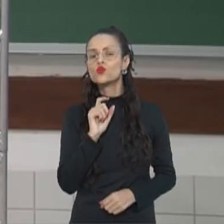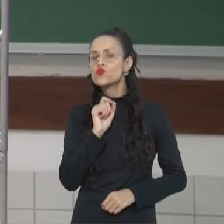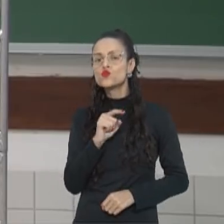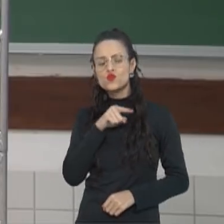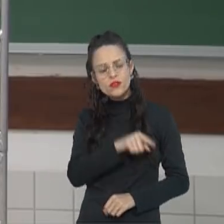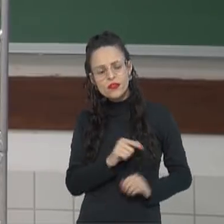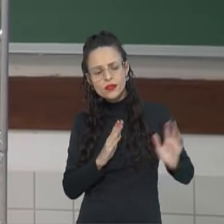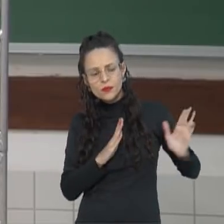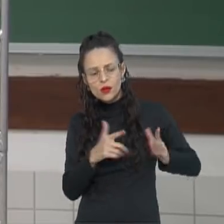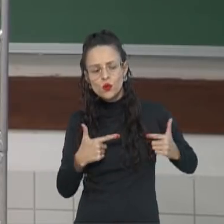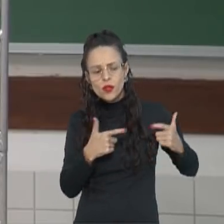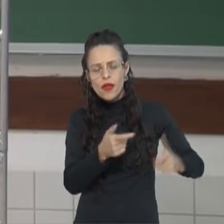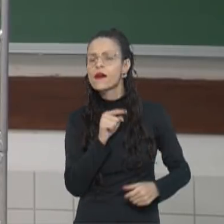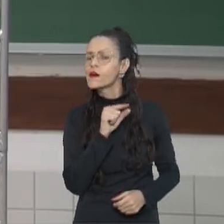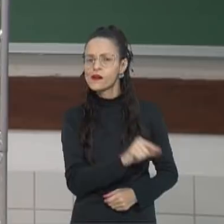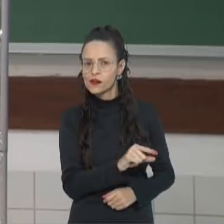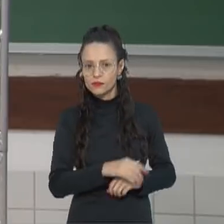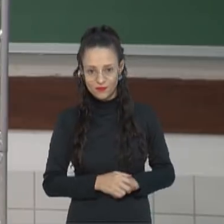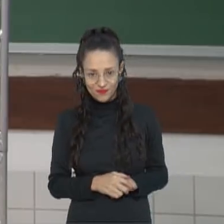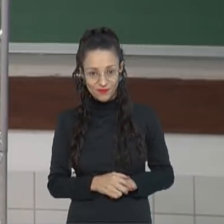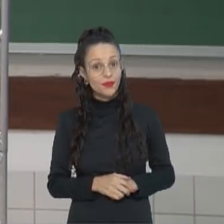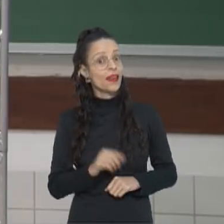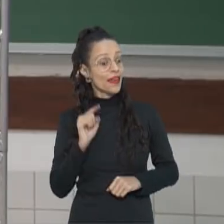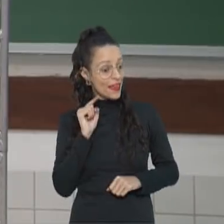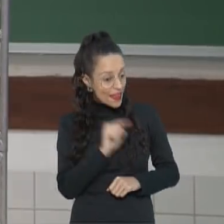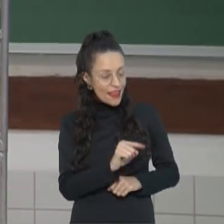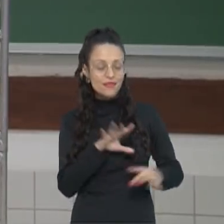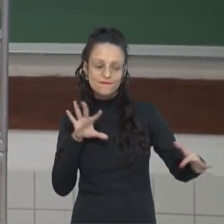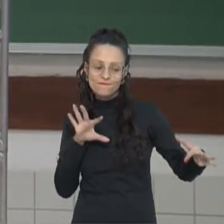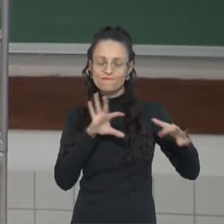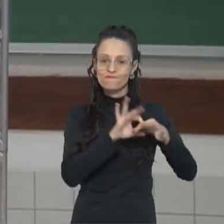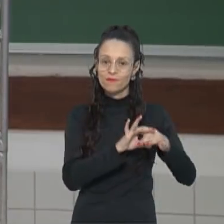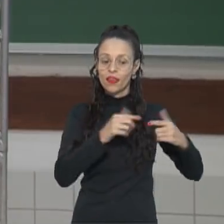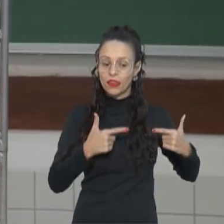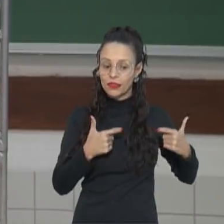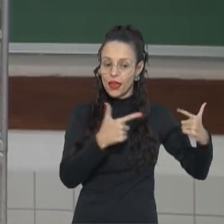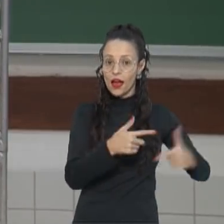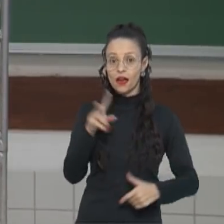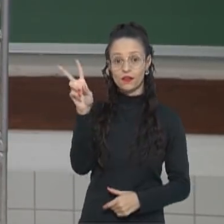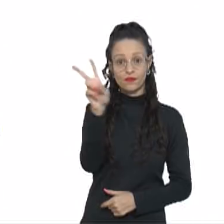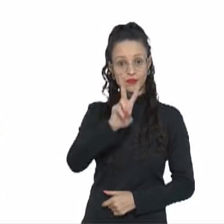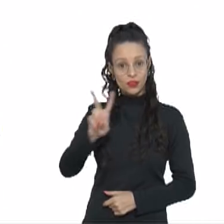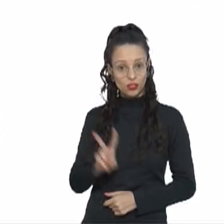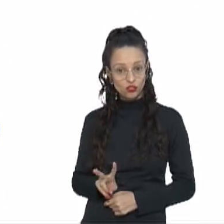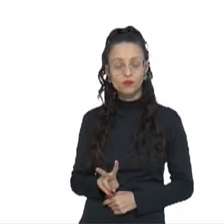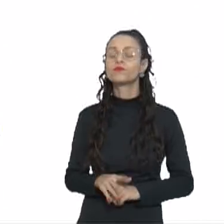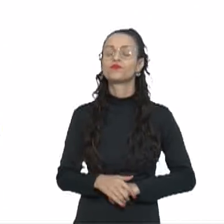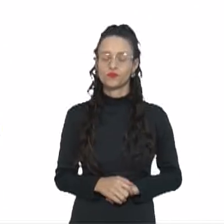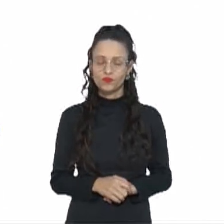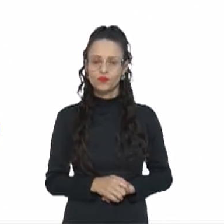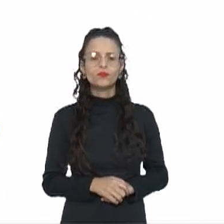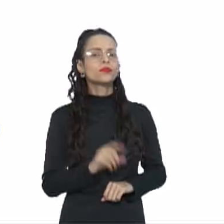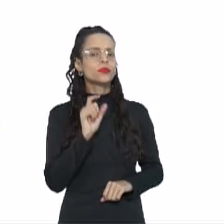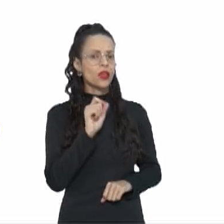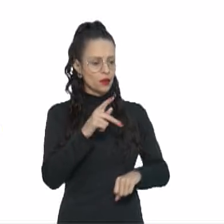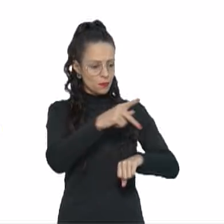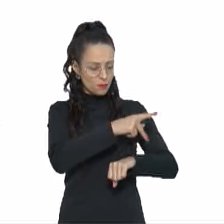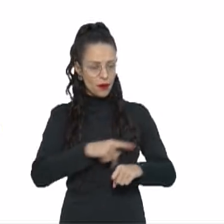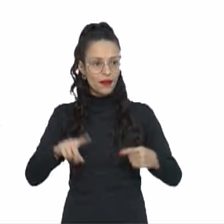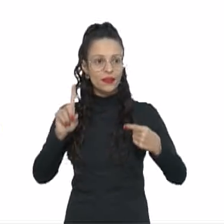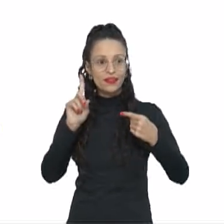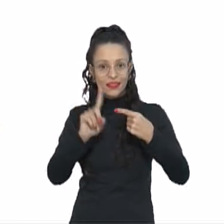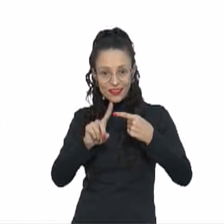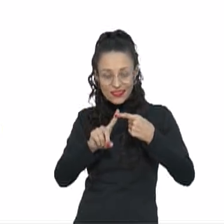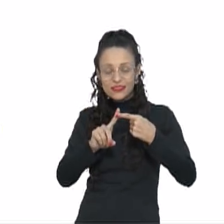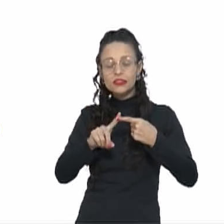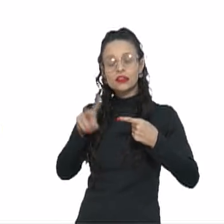guerra que ela foi feita? Guerra do Vietnã. Que país que protagonizou essa guerra, então? O Vietnã, mas